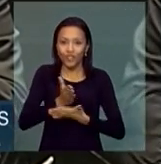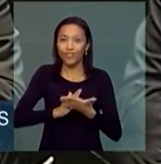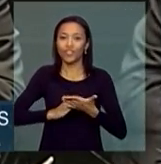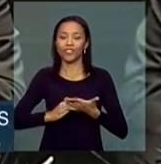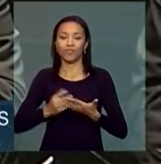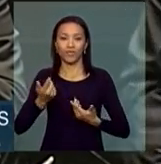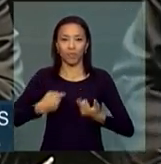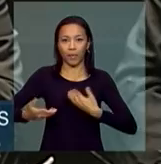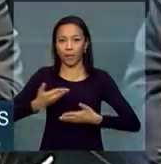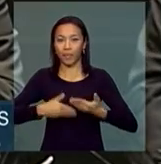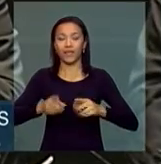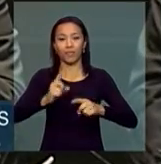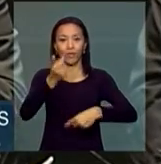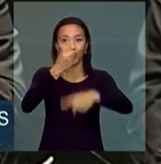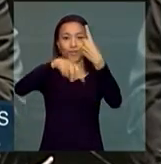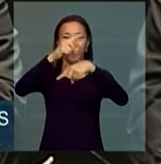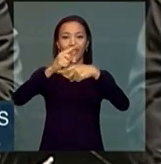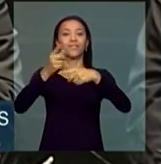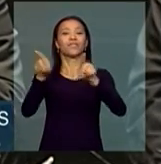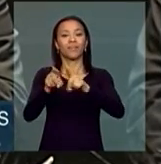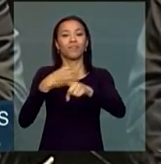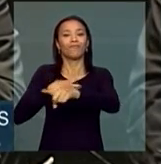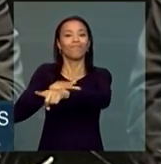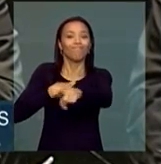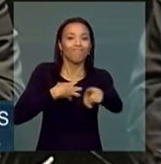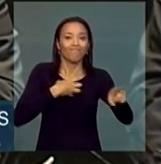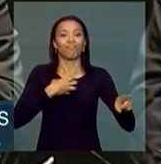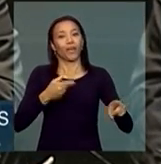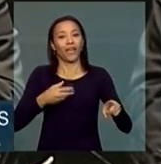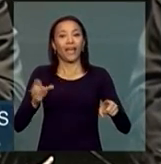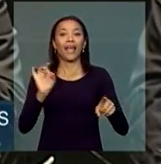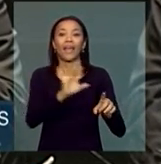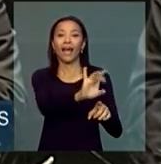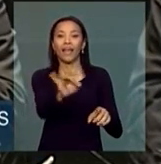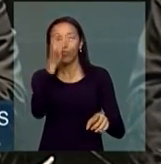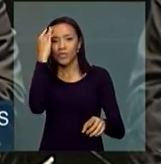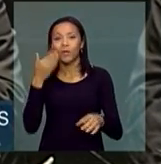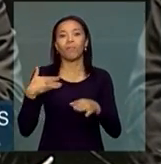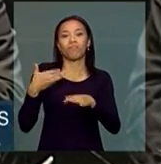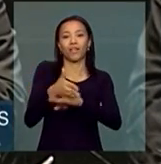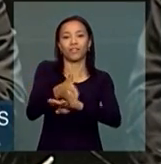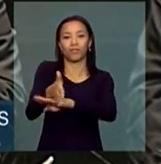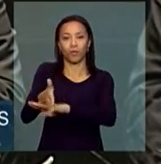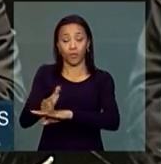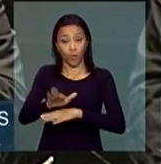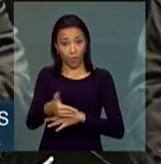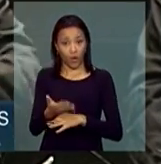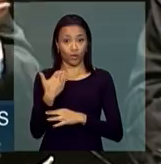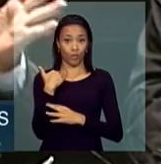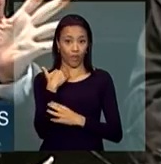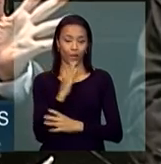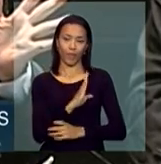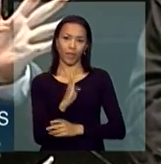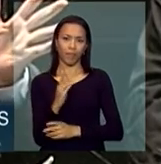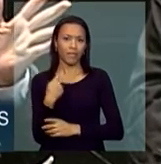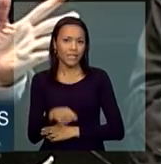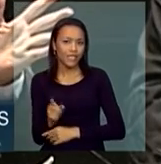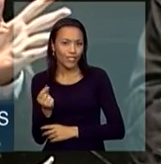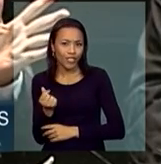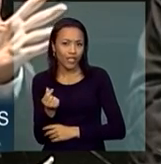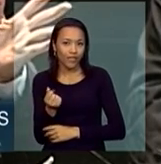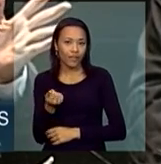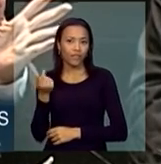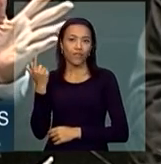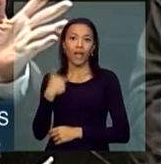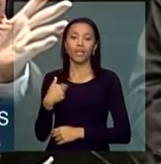igualmente as conquistas. Quando o banco precisa de dinheiro, a gente vai